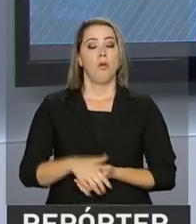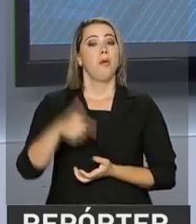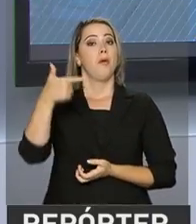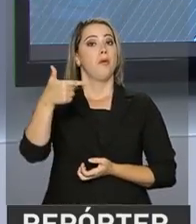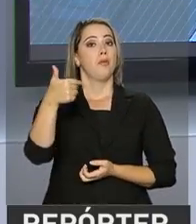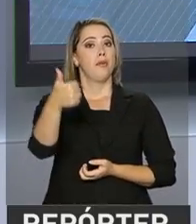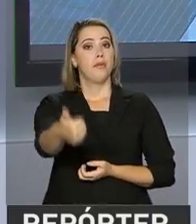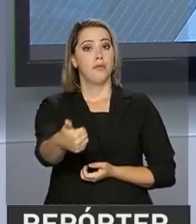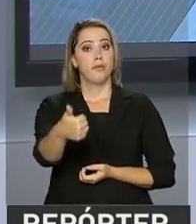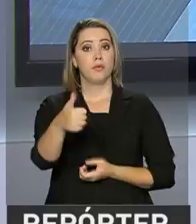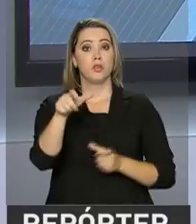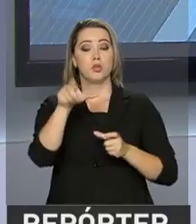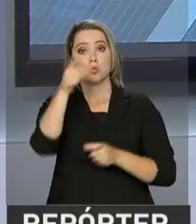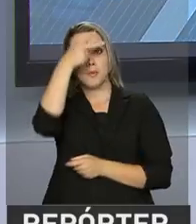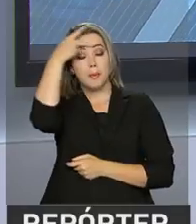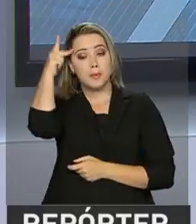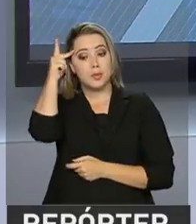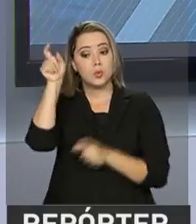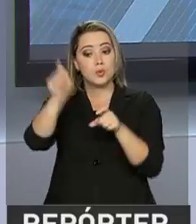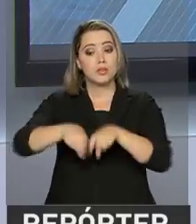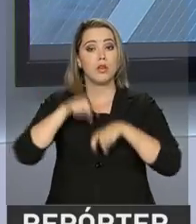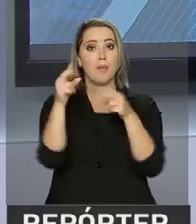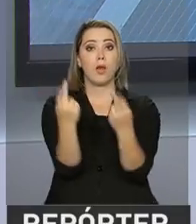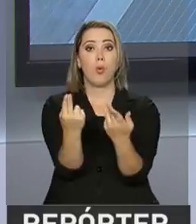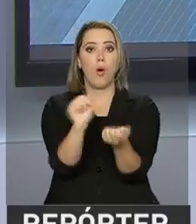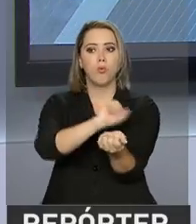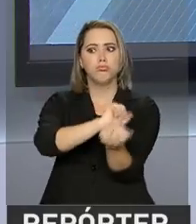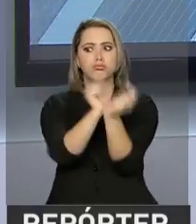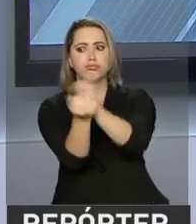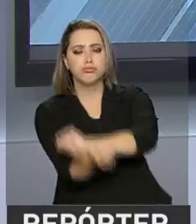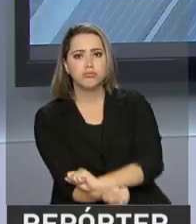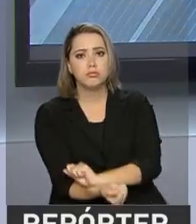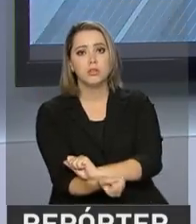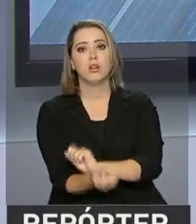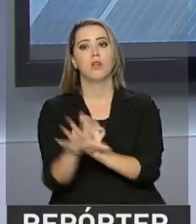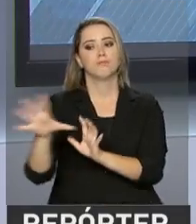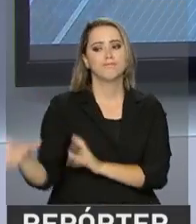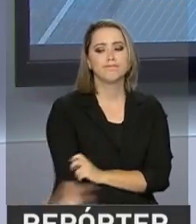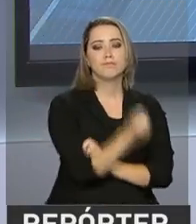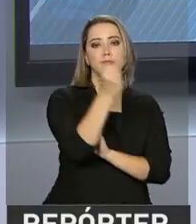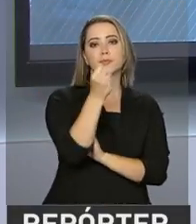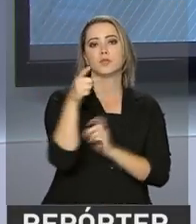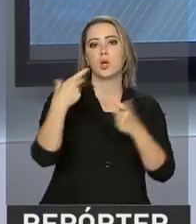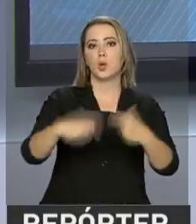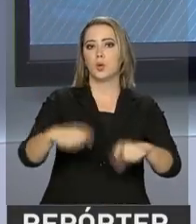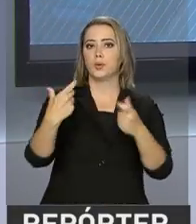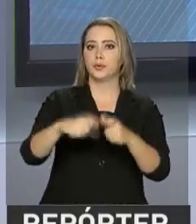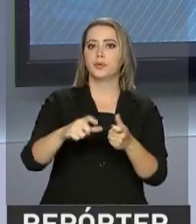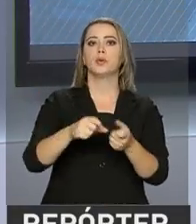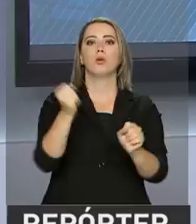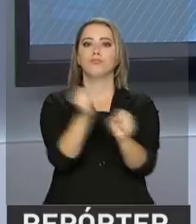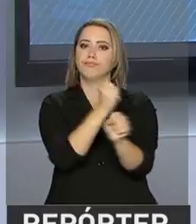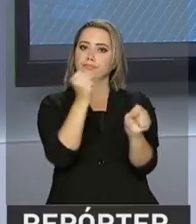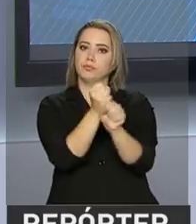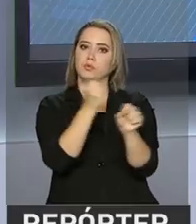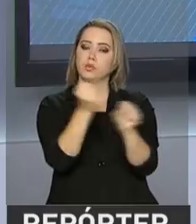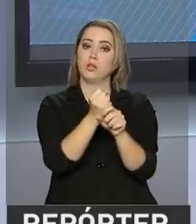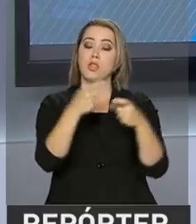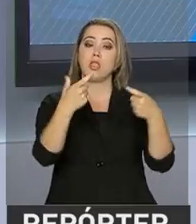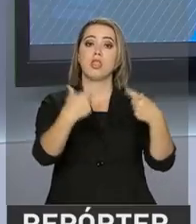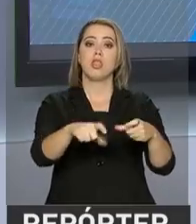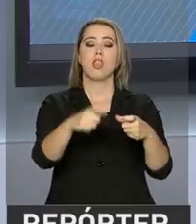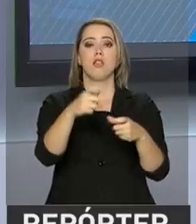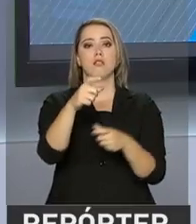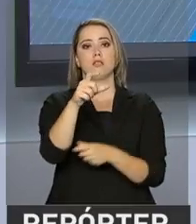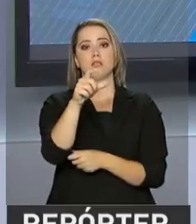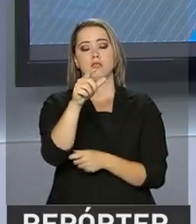a condições análogas à de escravo foram resgatados em um canteiro de obras em guapó no